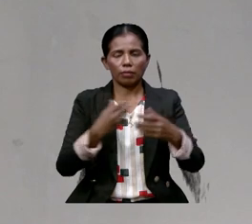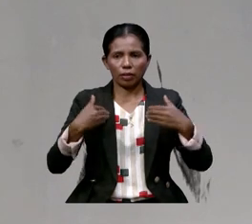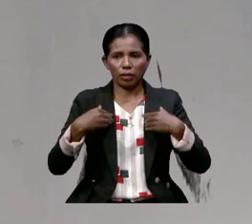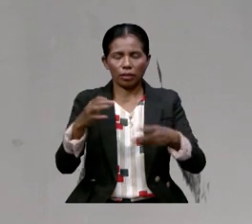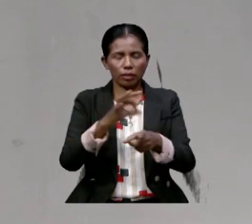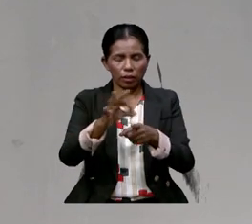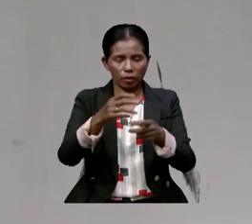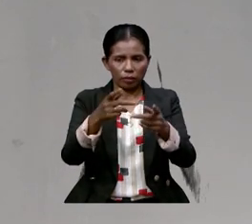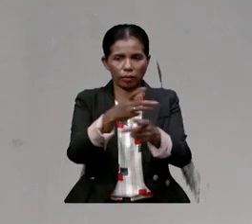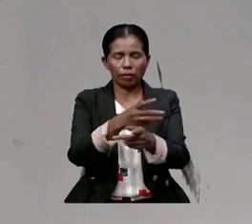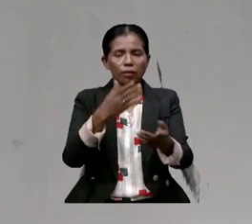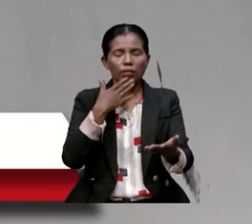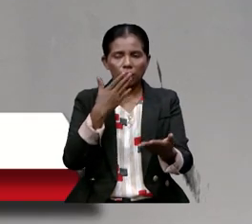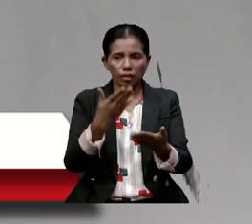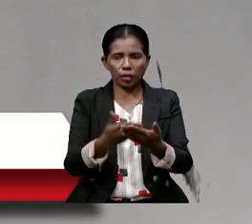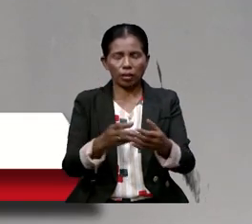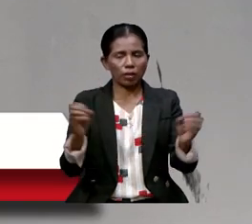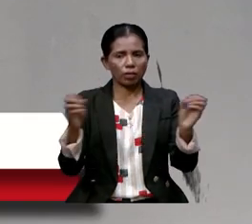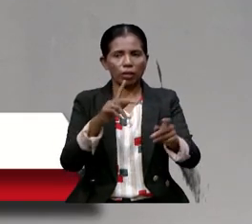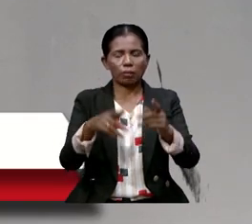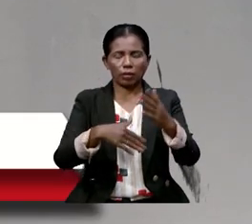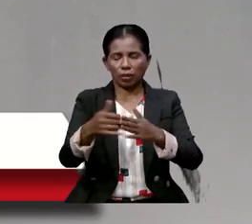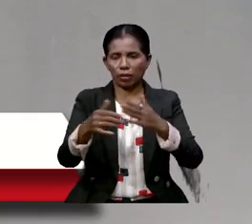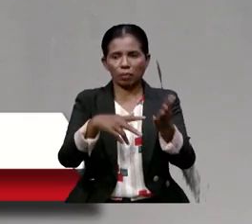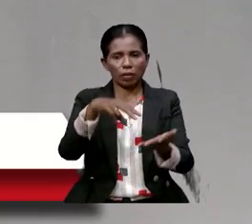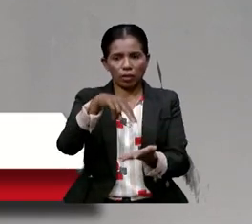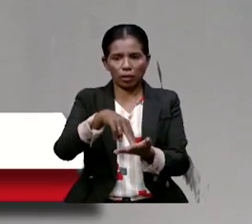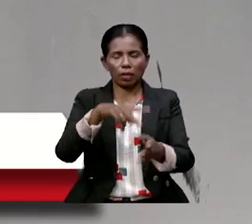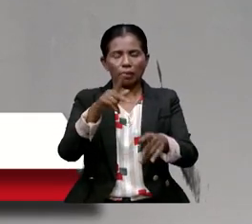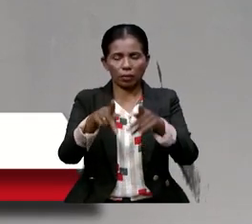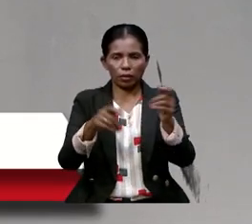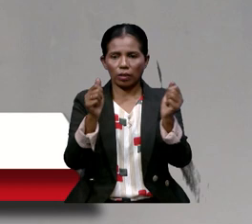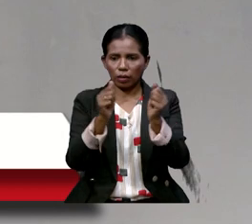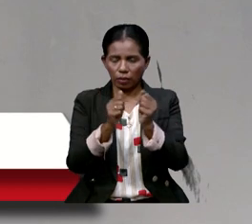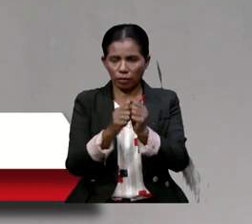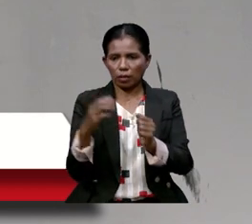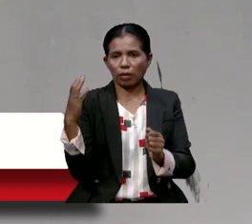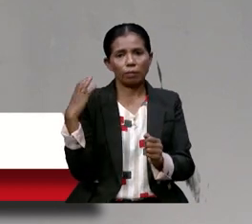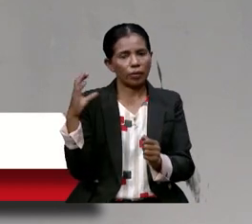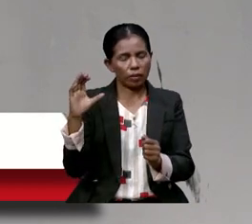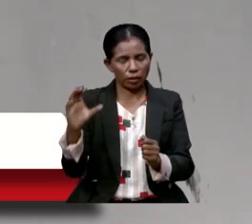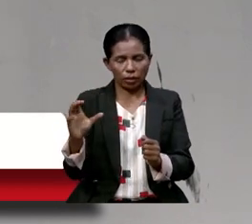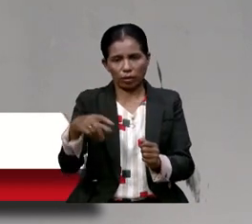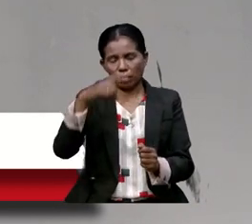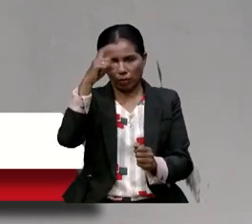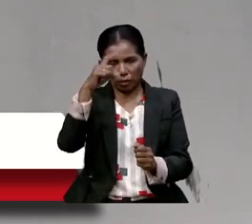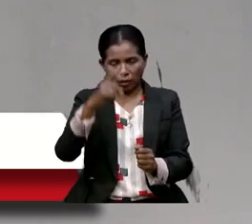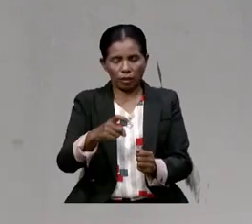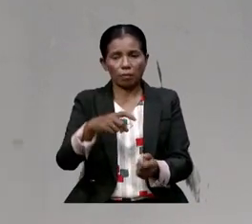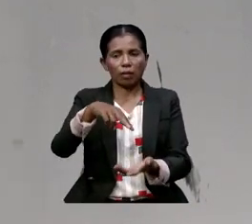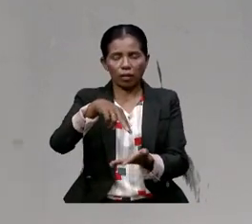ida, que los emanar nar mahari, é mais uma vez onde a competência na condição ainda